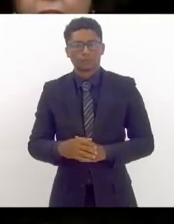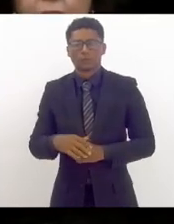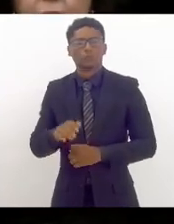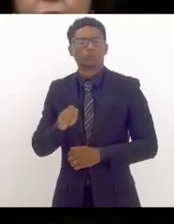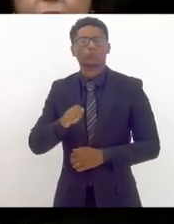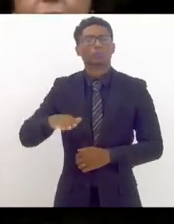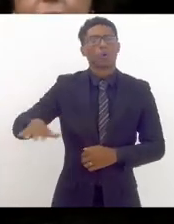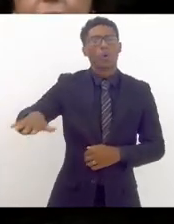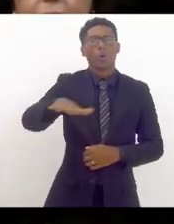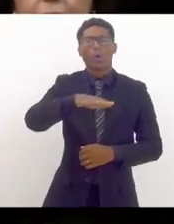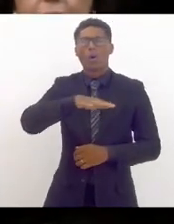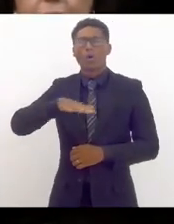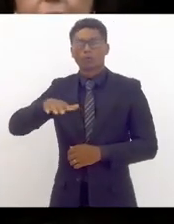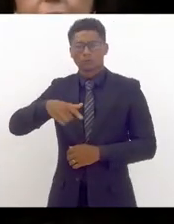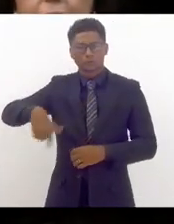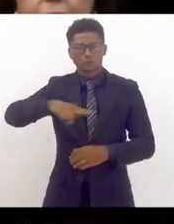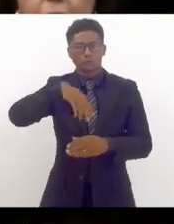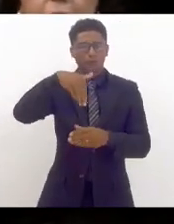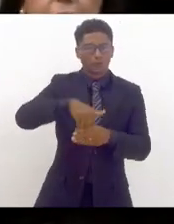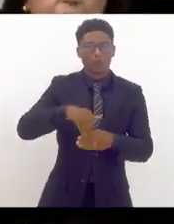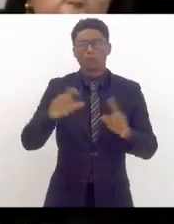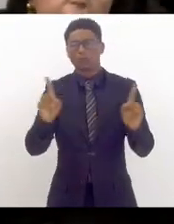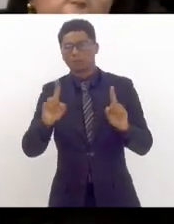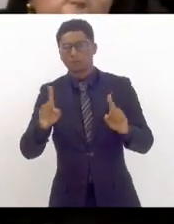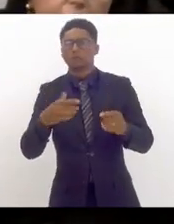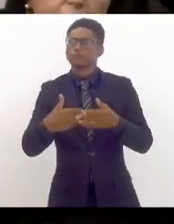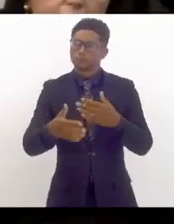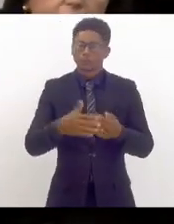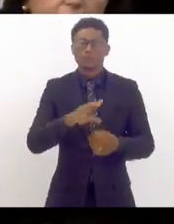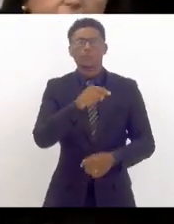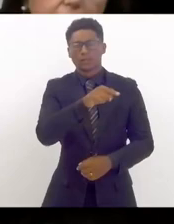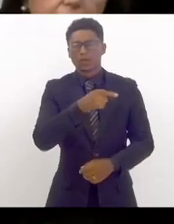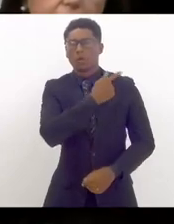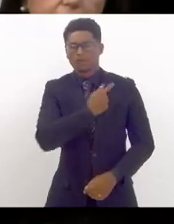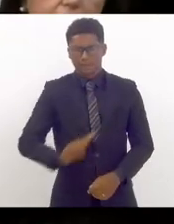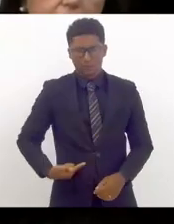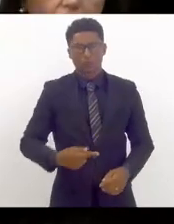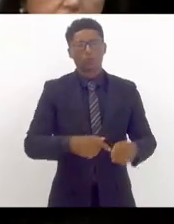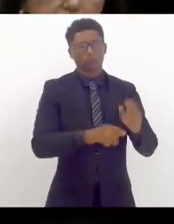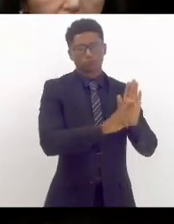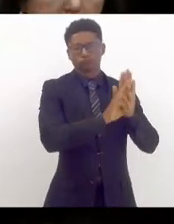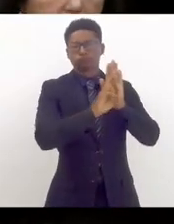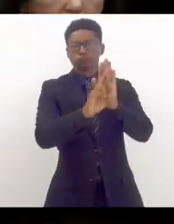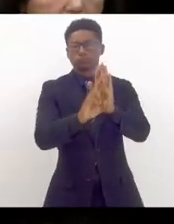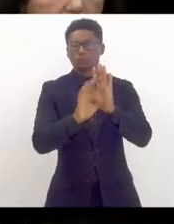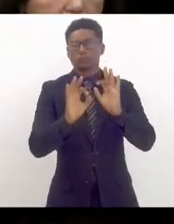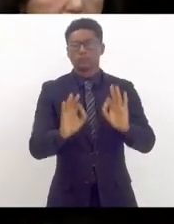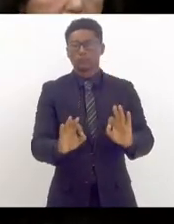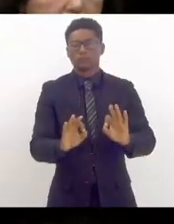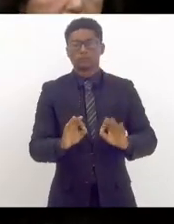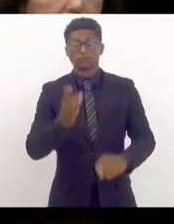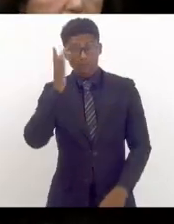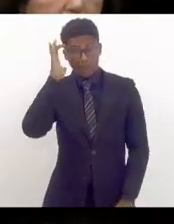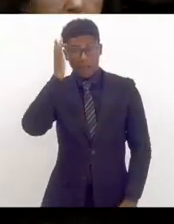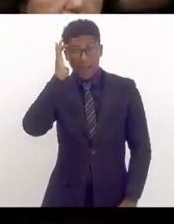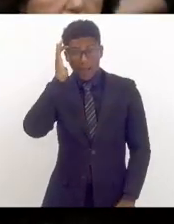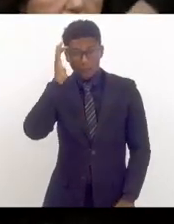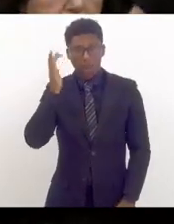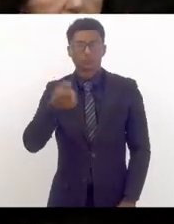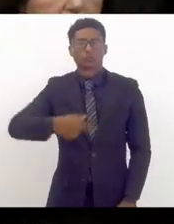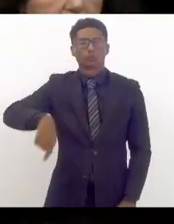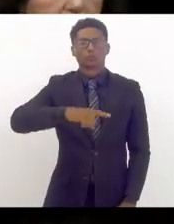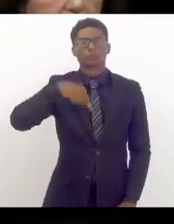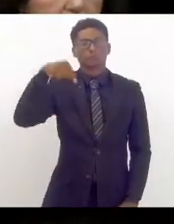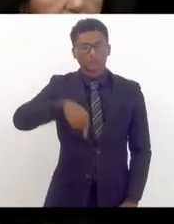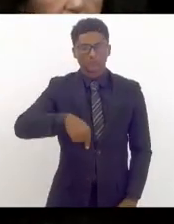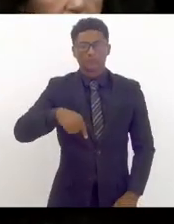ou não votado. Foi muito bom ver o governador lá. E eu acho que aqui a gente está no parlamento e nós